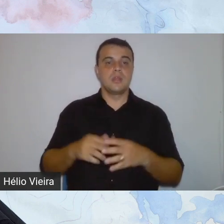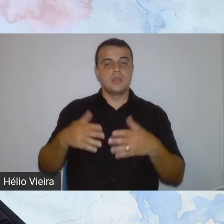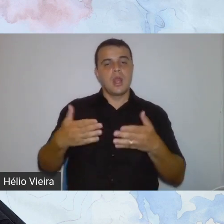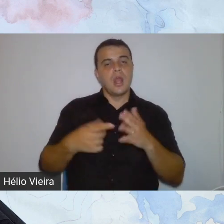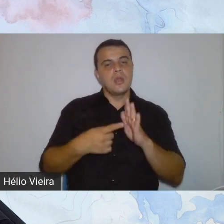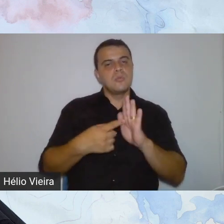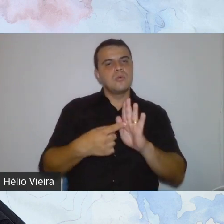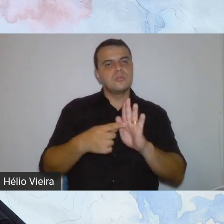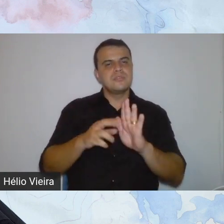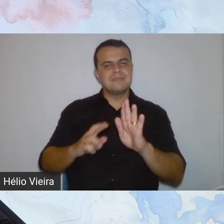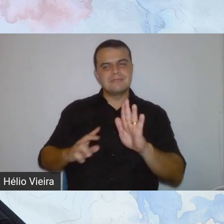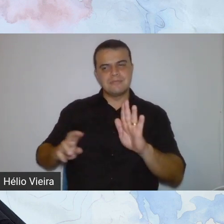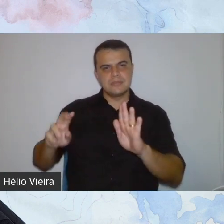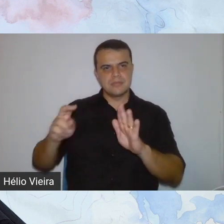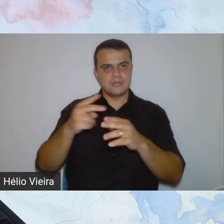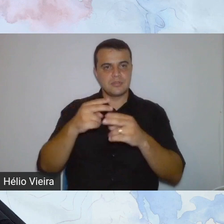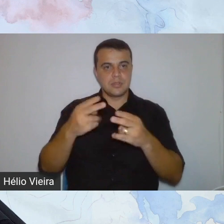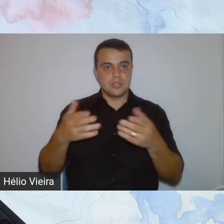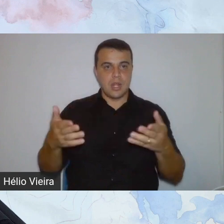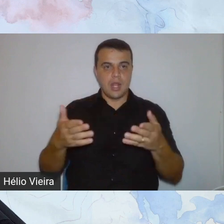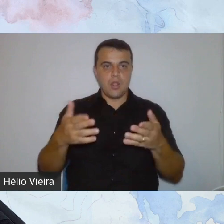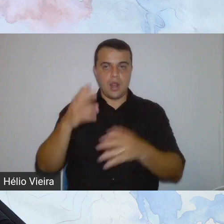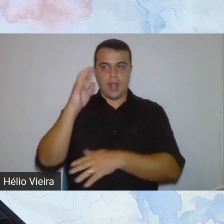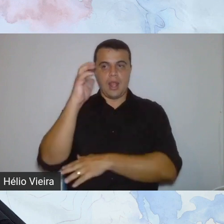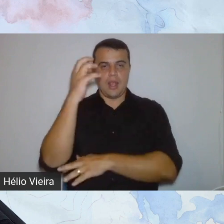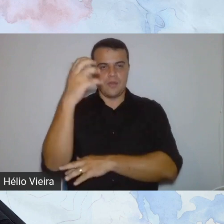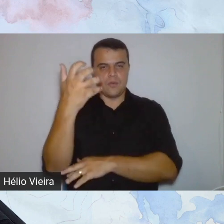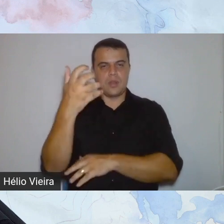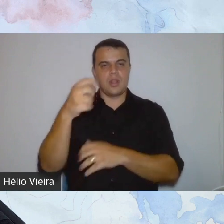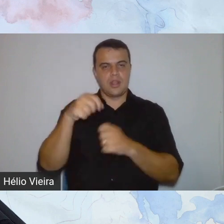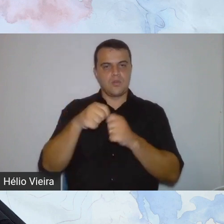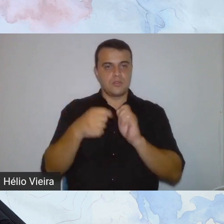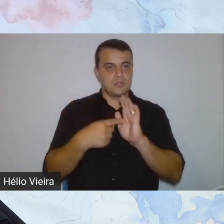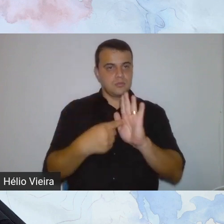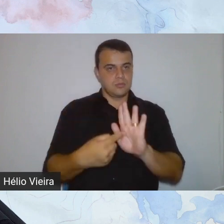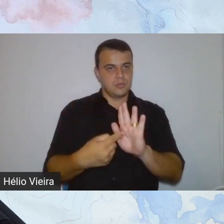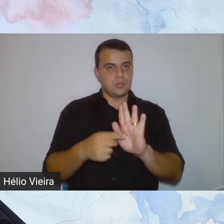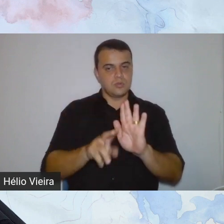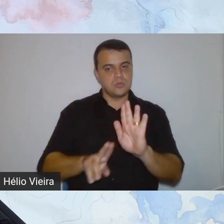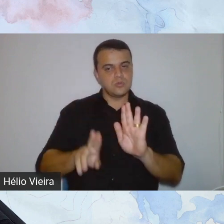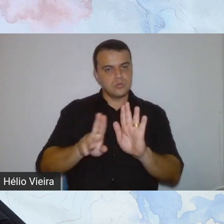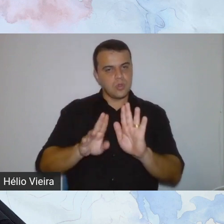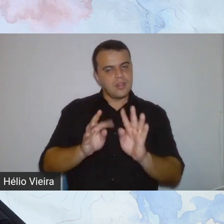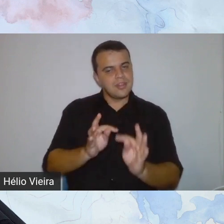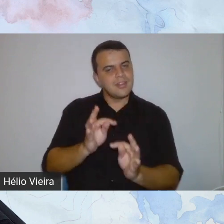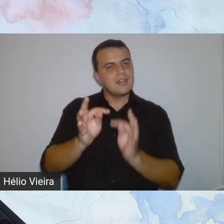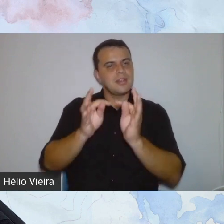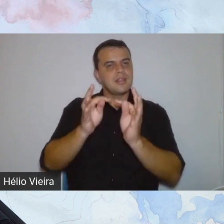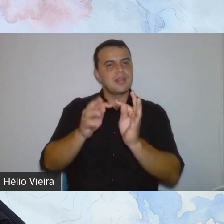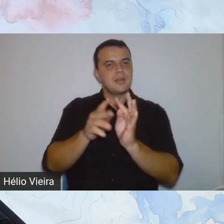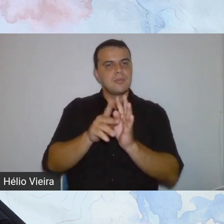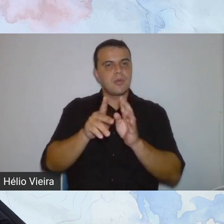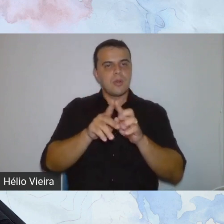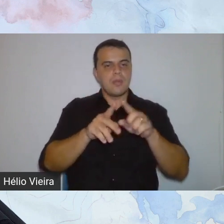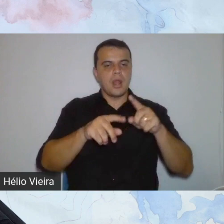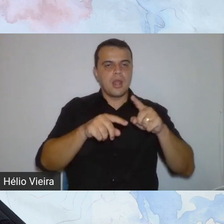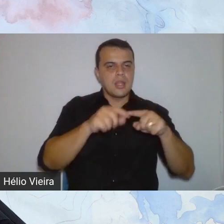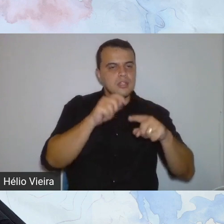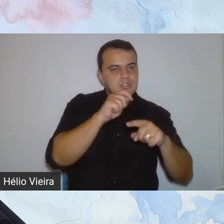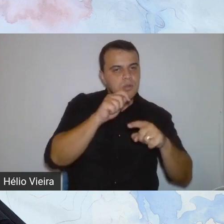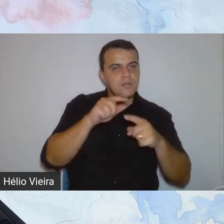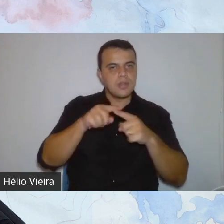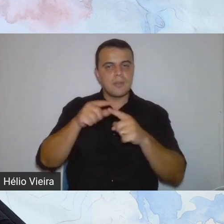coisas abstratas, né? Então, eu vou mostrar uma árvore que eu fiz para vocês. Que eu usei justamente essa técnica da escovinha e depois da pincelada.